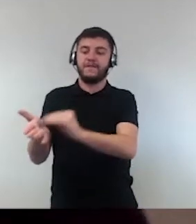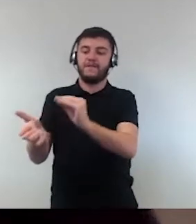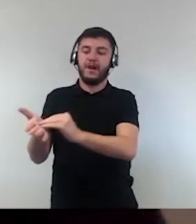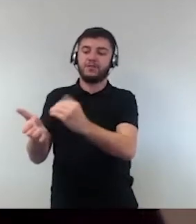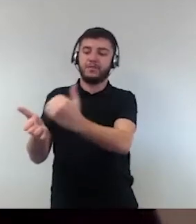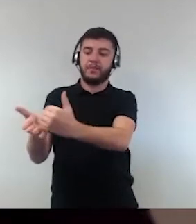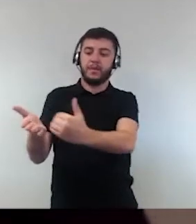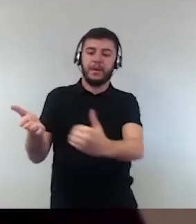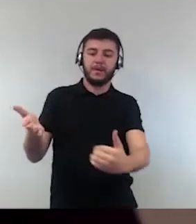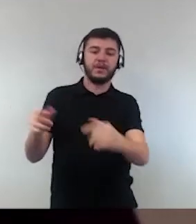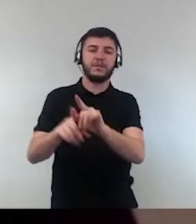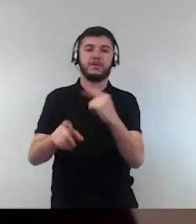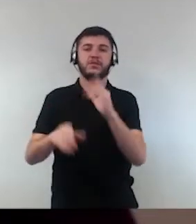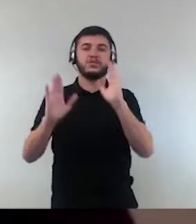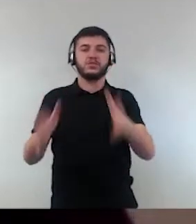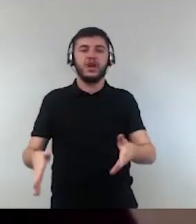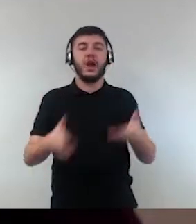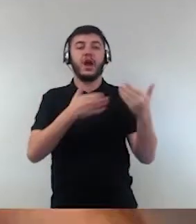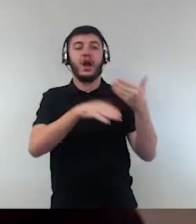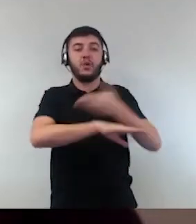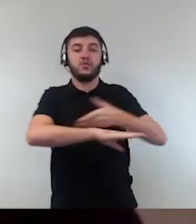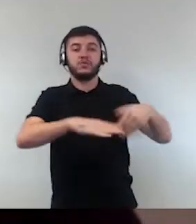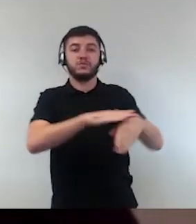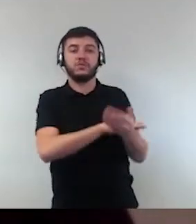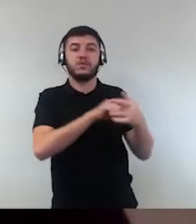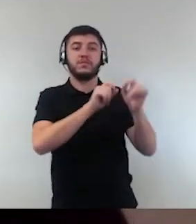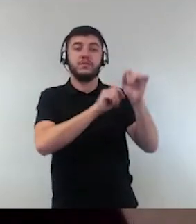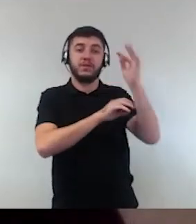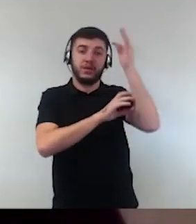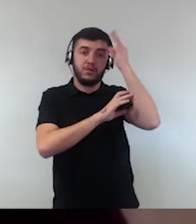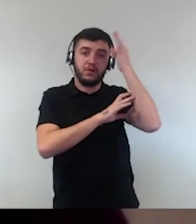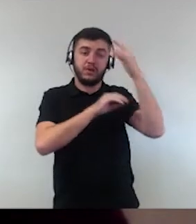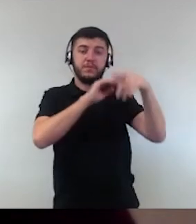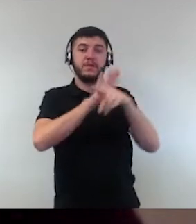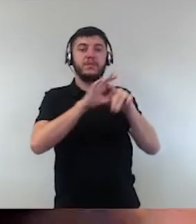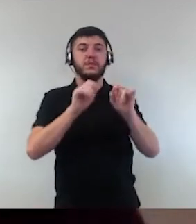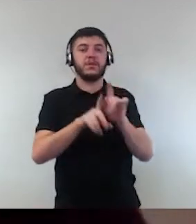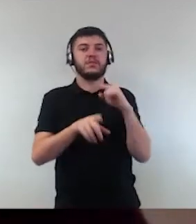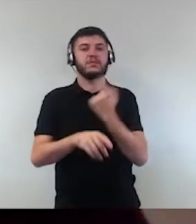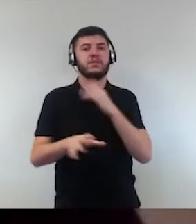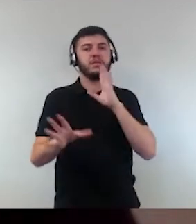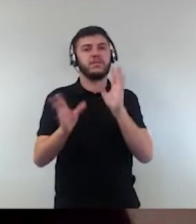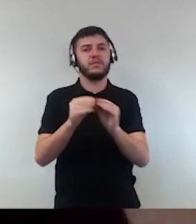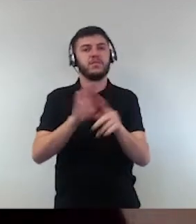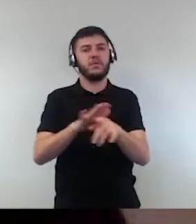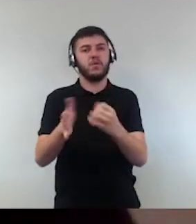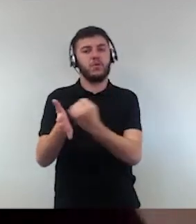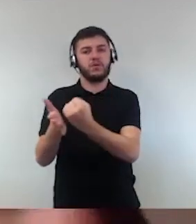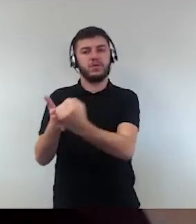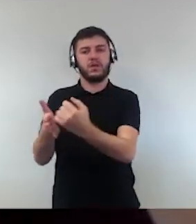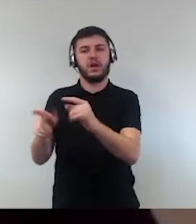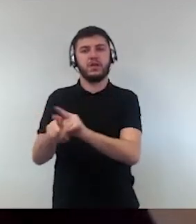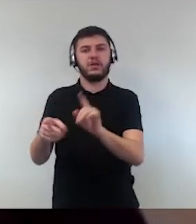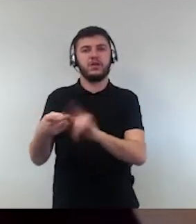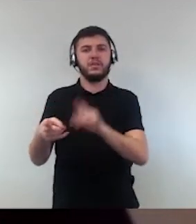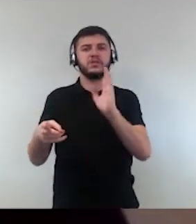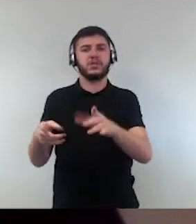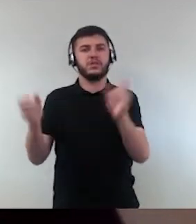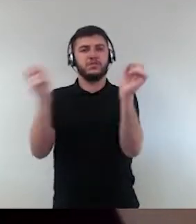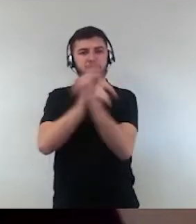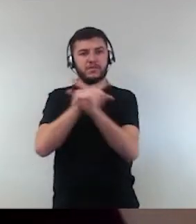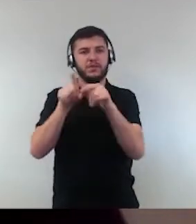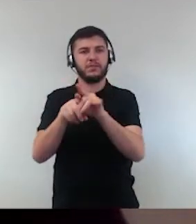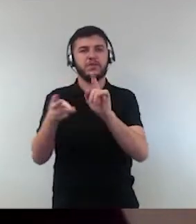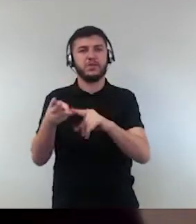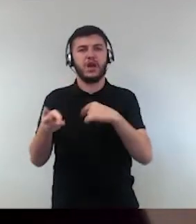clássica de contratos, onde a gente tem uma previsibilidade desses contratos, uma completude, né, uma racionalidade